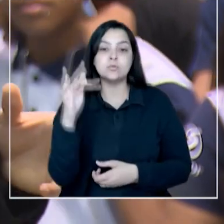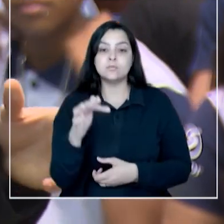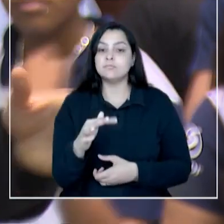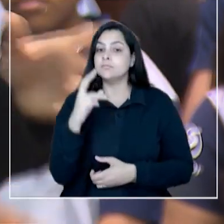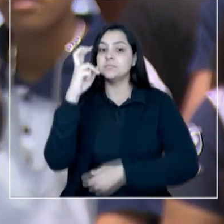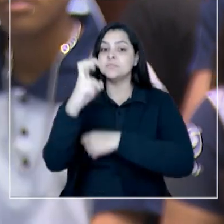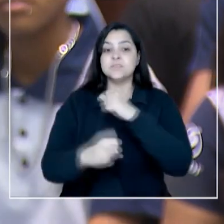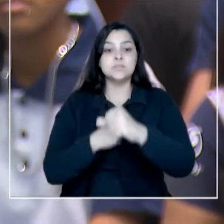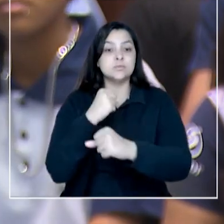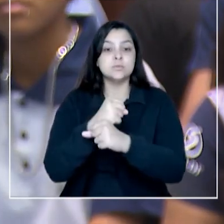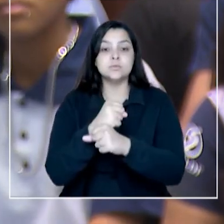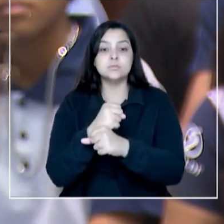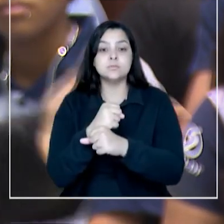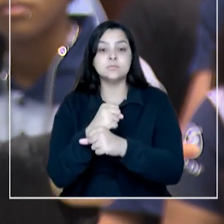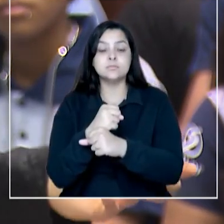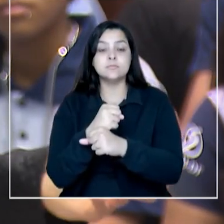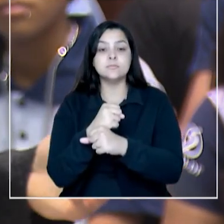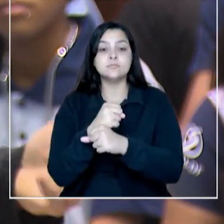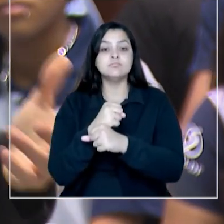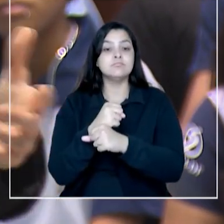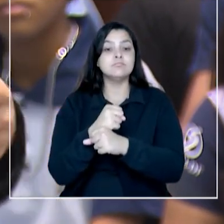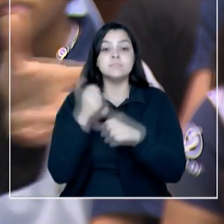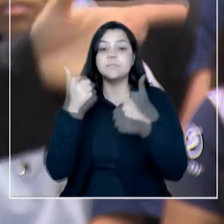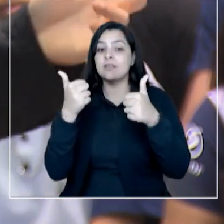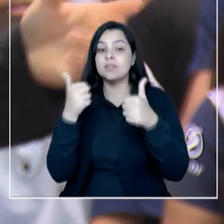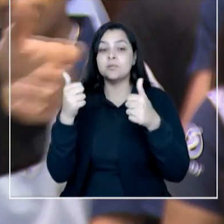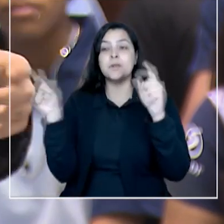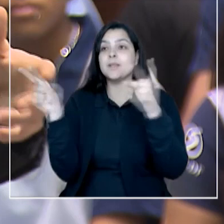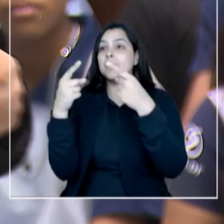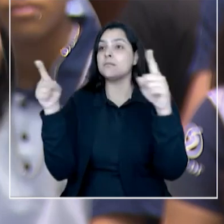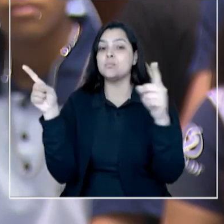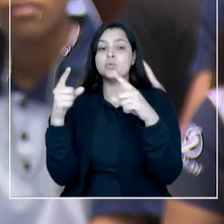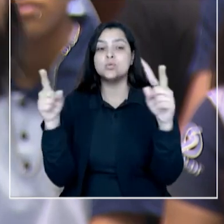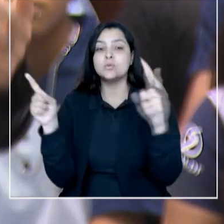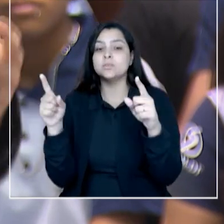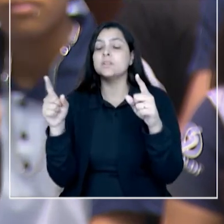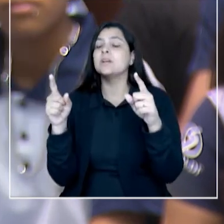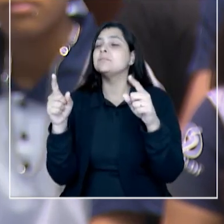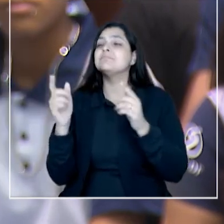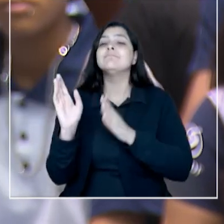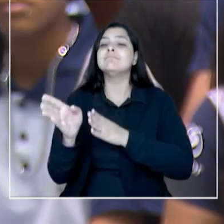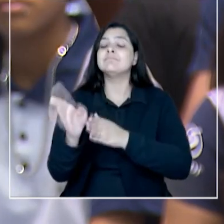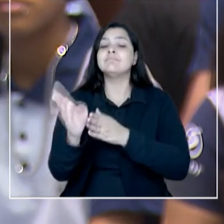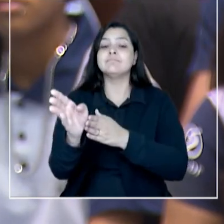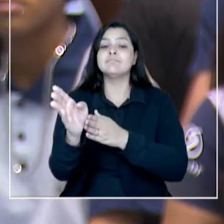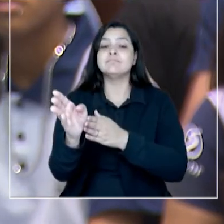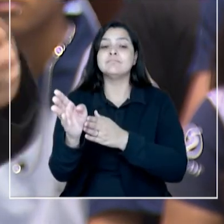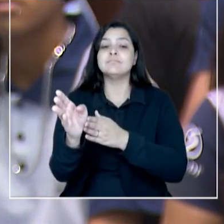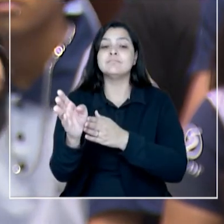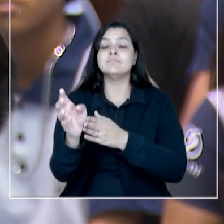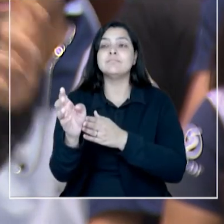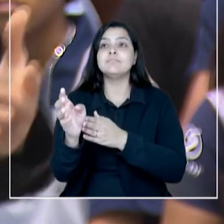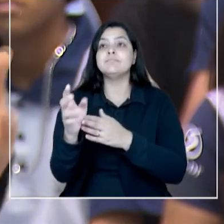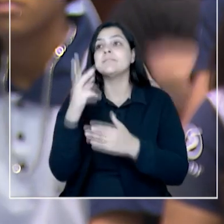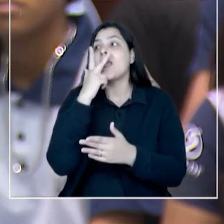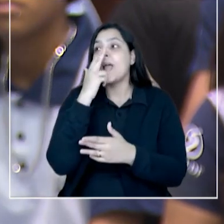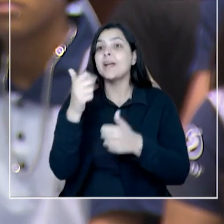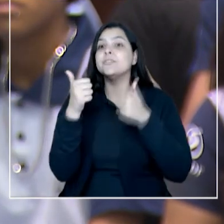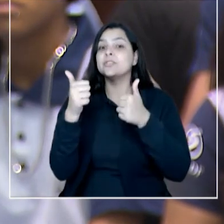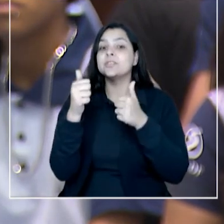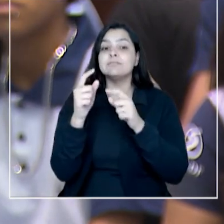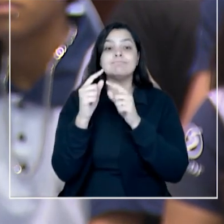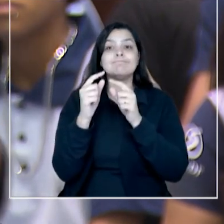anos, o cara estava, assim, indo super bem na música, e eu, naquele momento ali, nem me toquei. Então, às vezes a gente acha que é uma parada